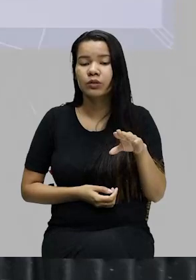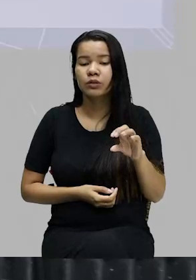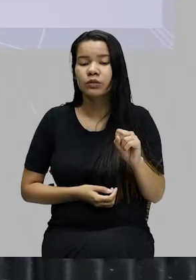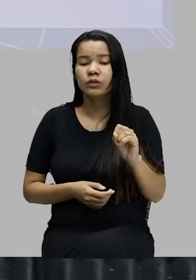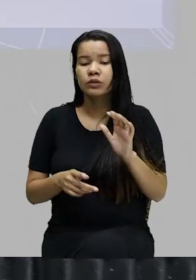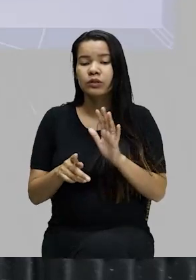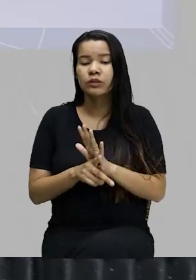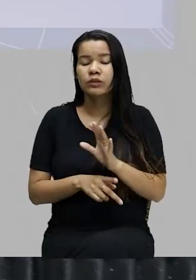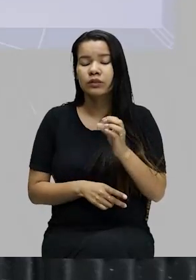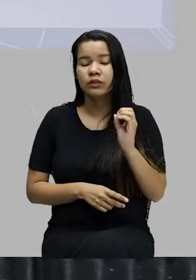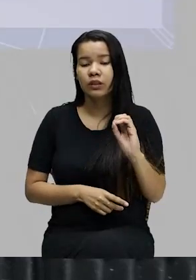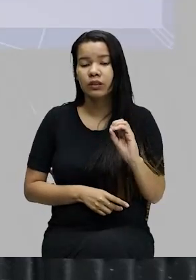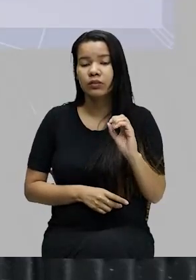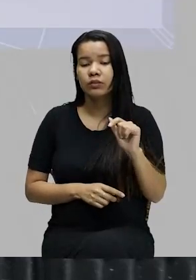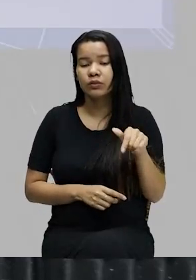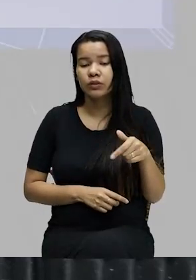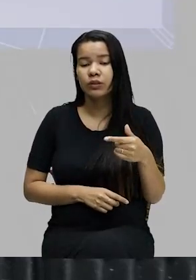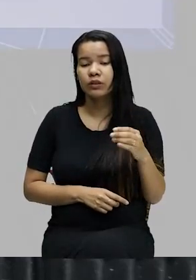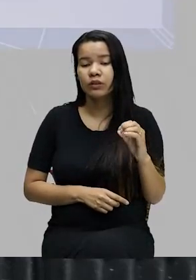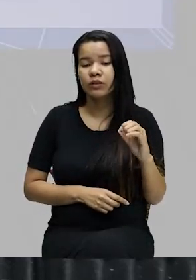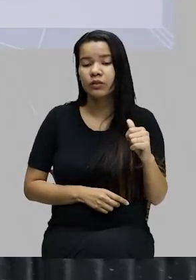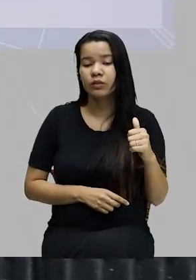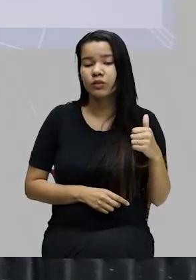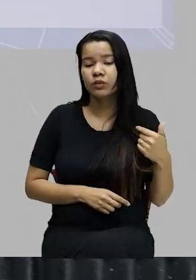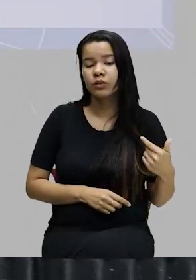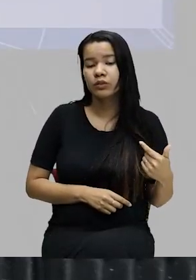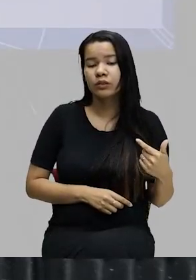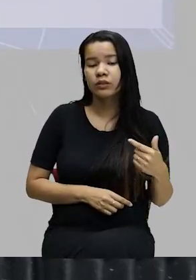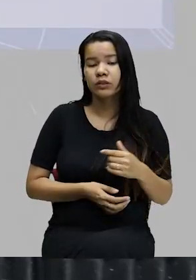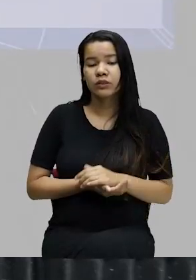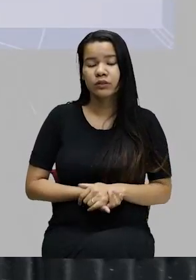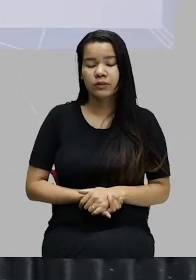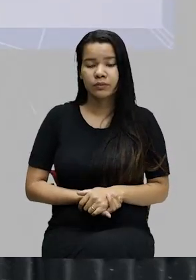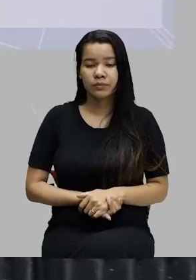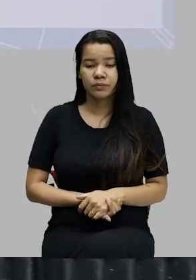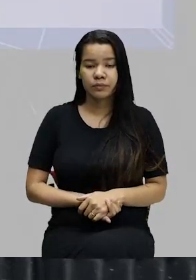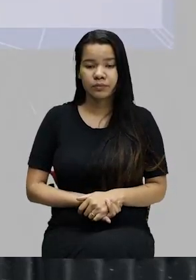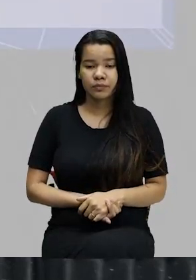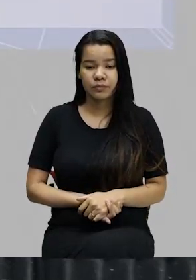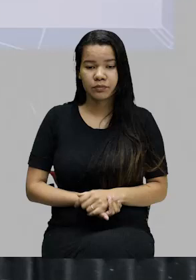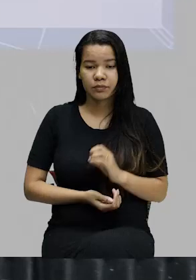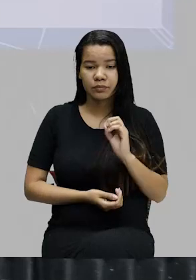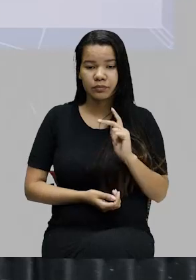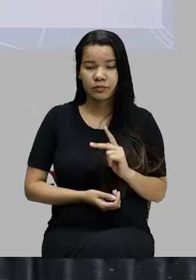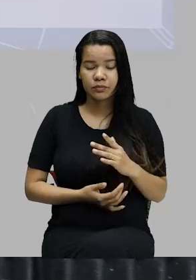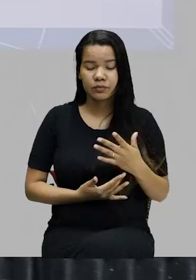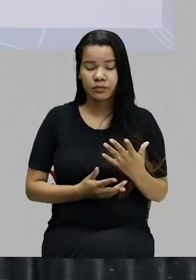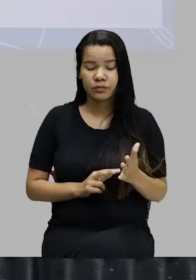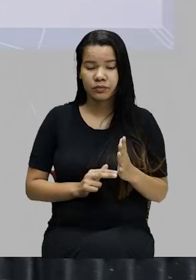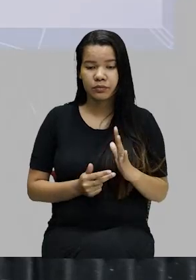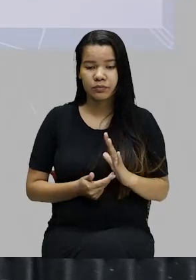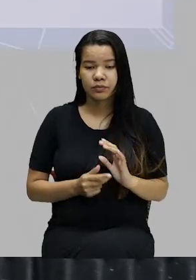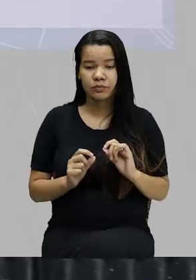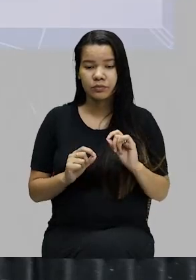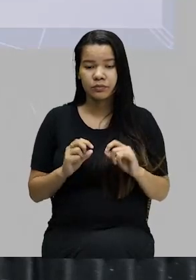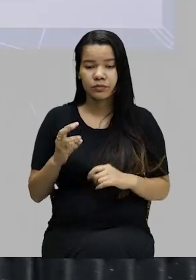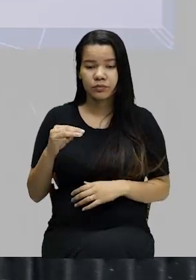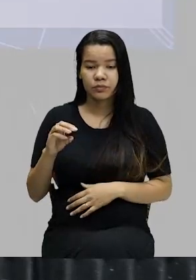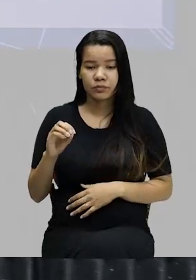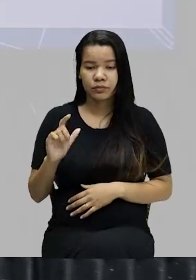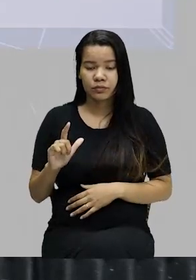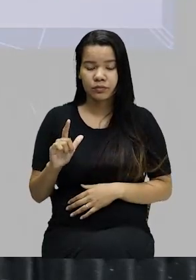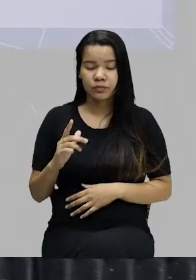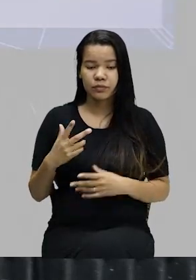0,012 quilogramas de carbono 12, ok? Ou seja, o mol equivale a